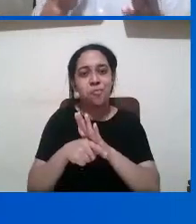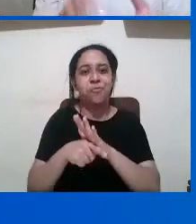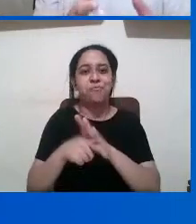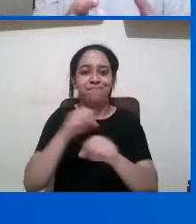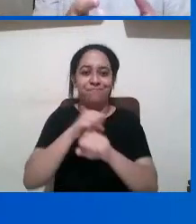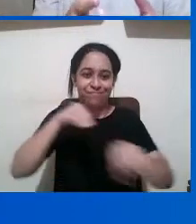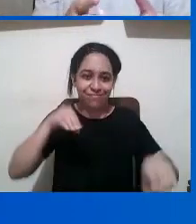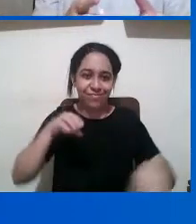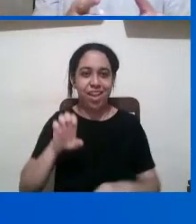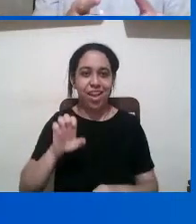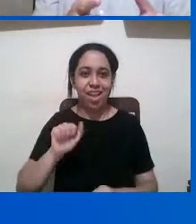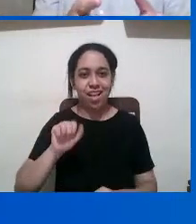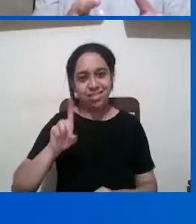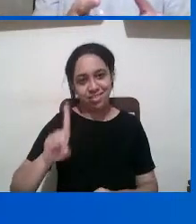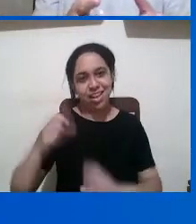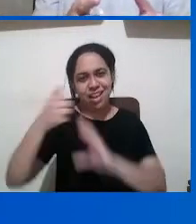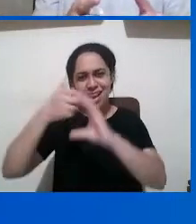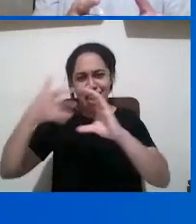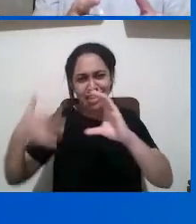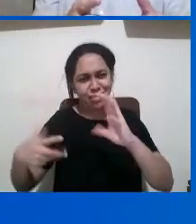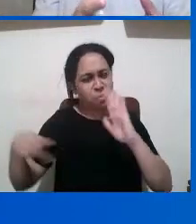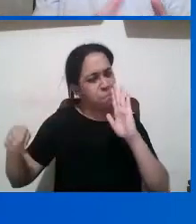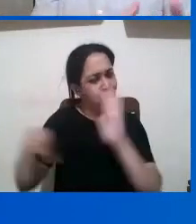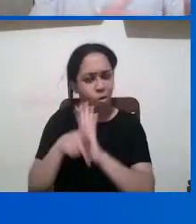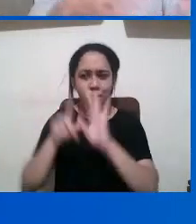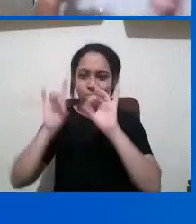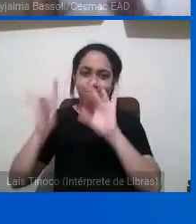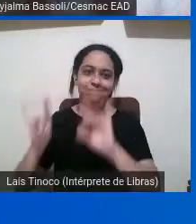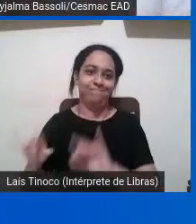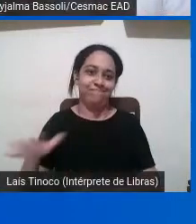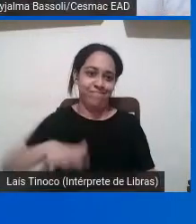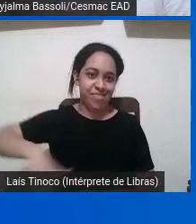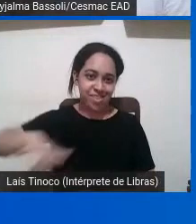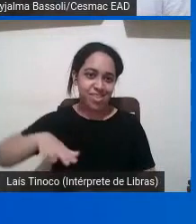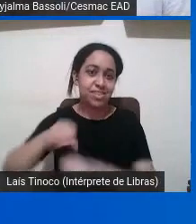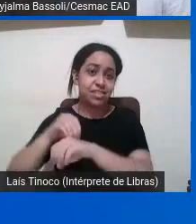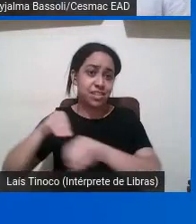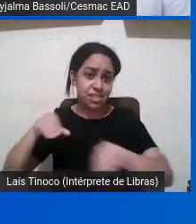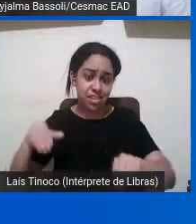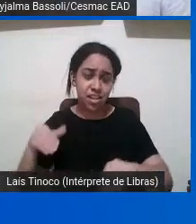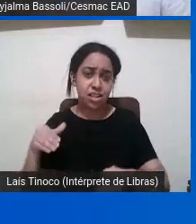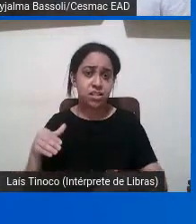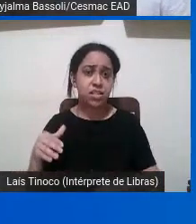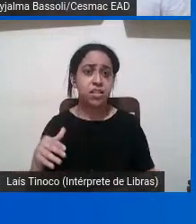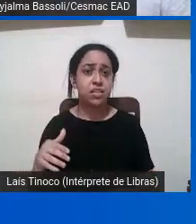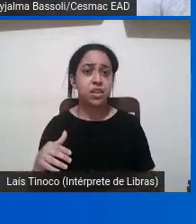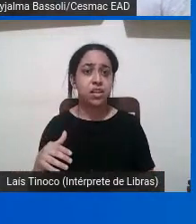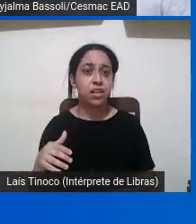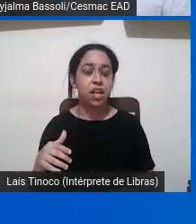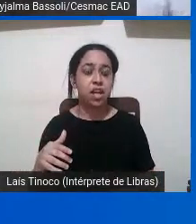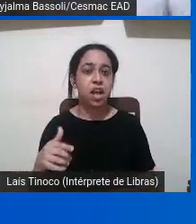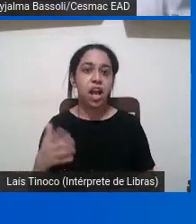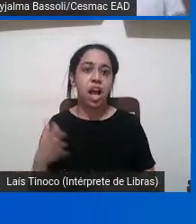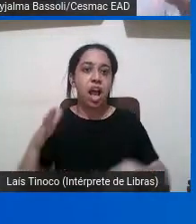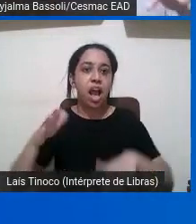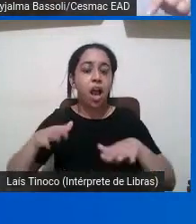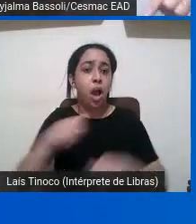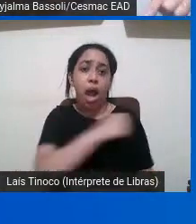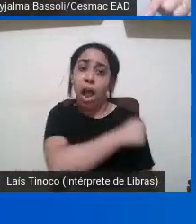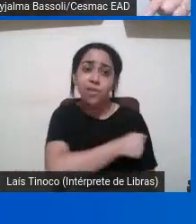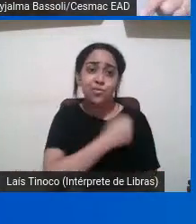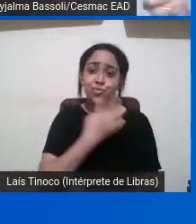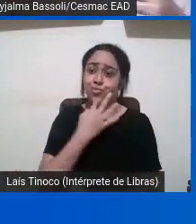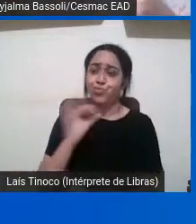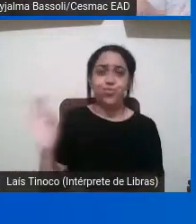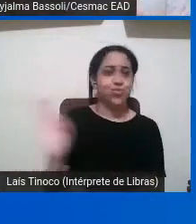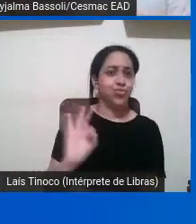Nós temos características que são bem específicas de Educação a Distância e que não estão familiarizadas com esse aluno que chegou